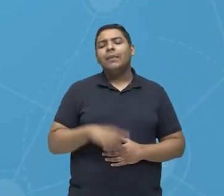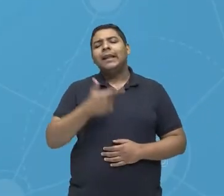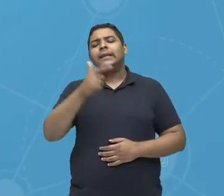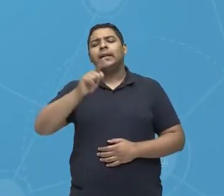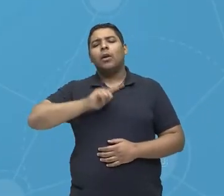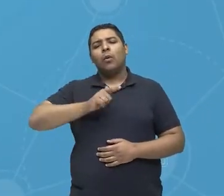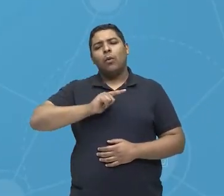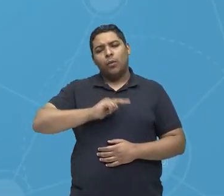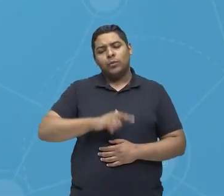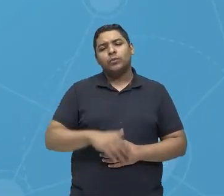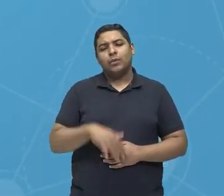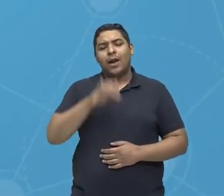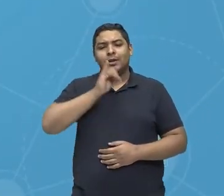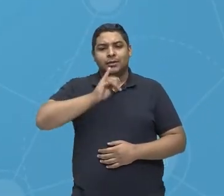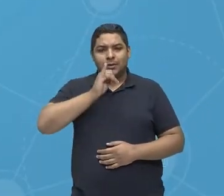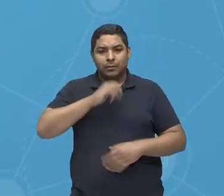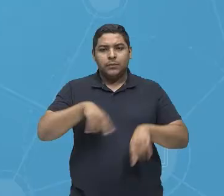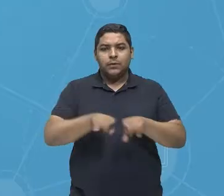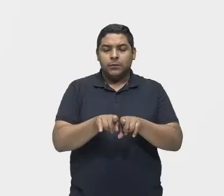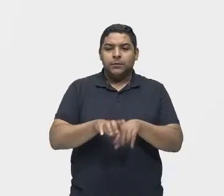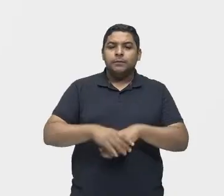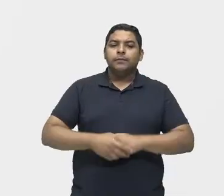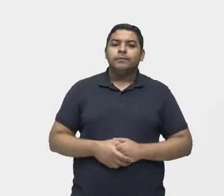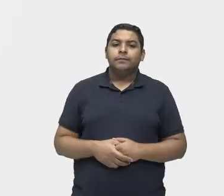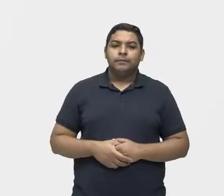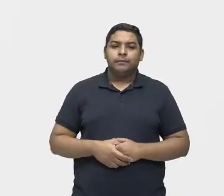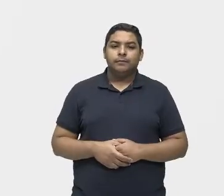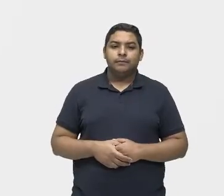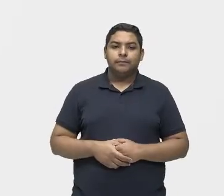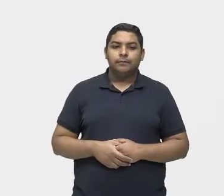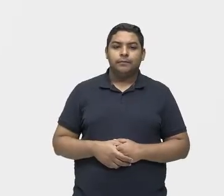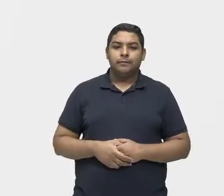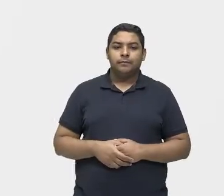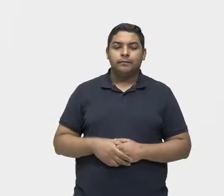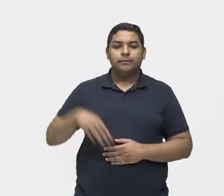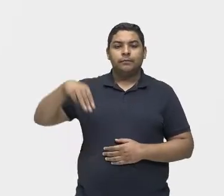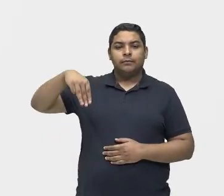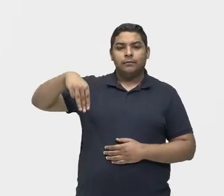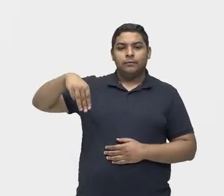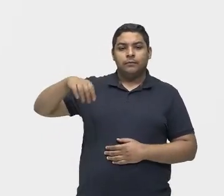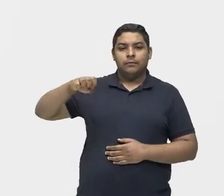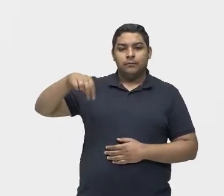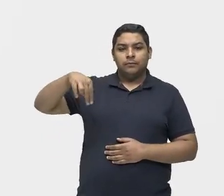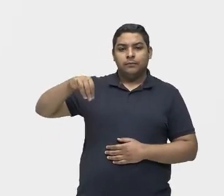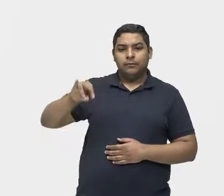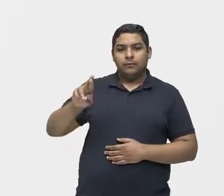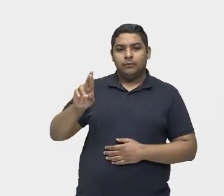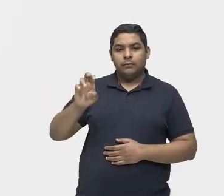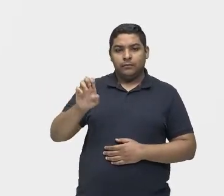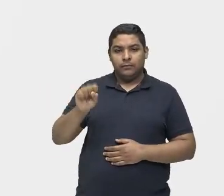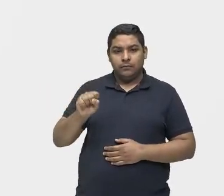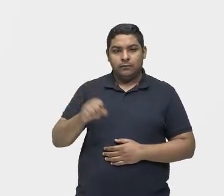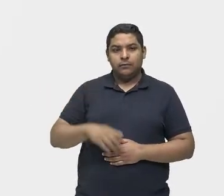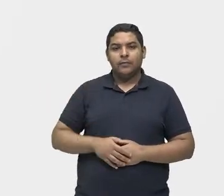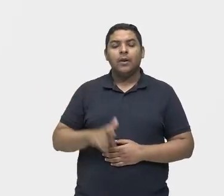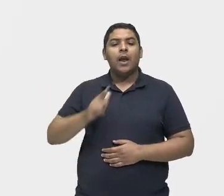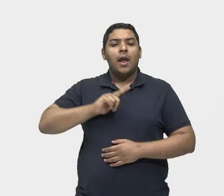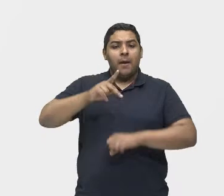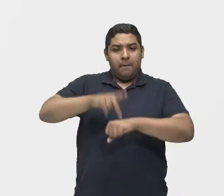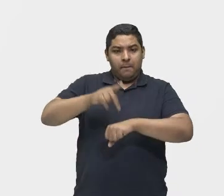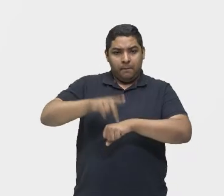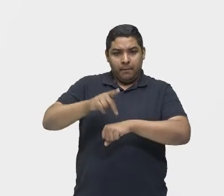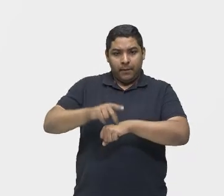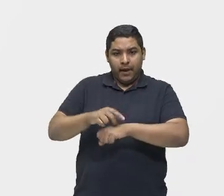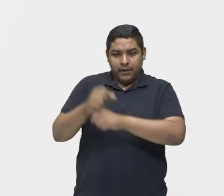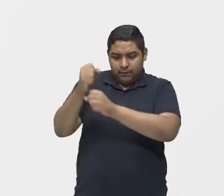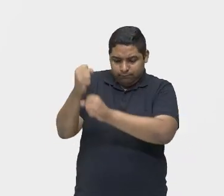arquitetura? Temos sim, vamos ver? E aí nós trouxe para vocês aí os menhires, né? Que são grandes pedras